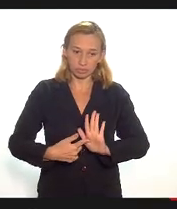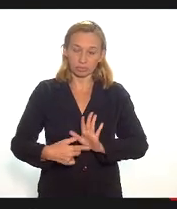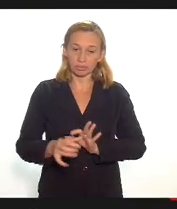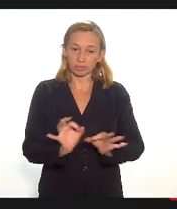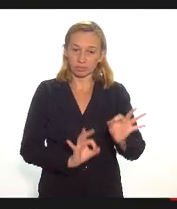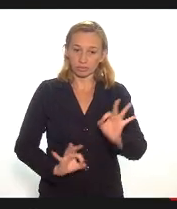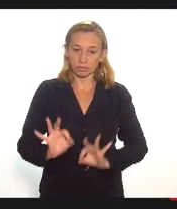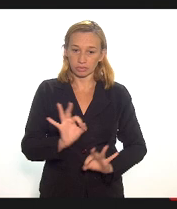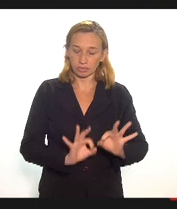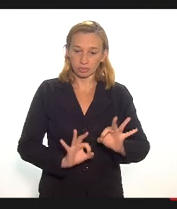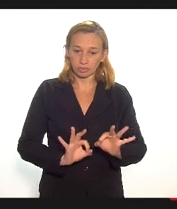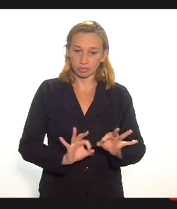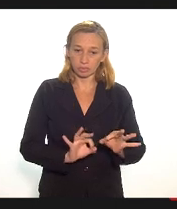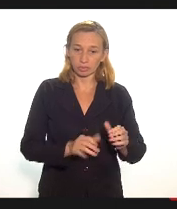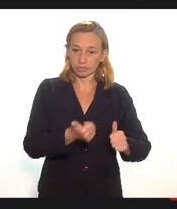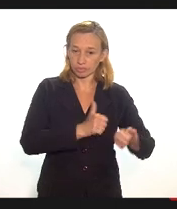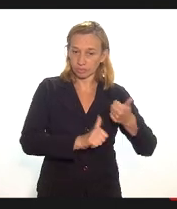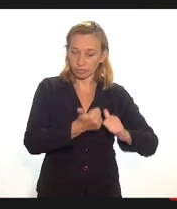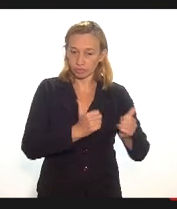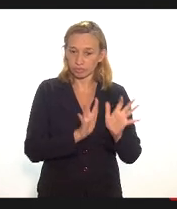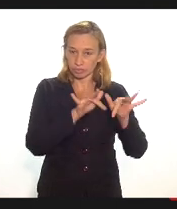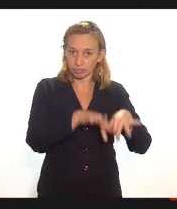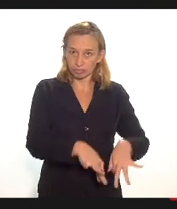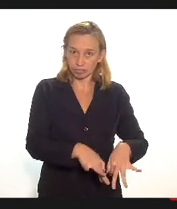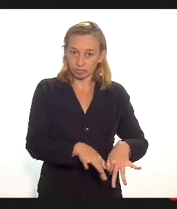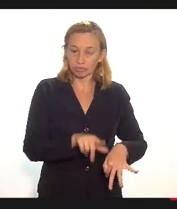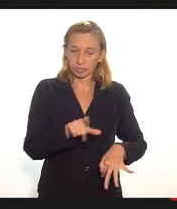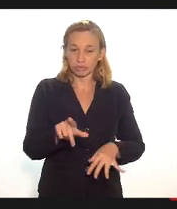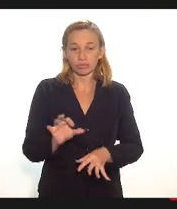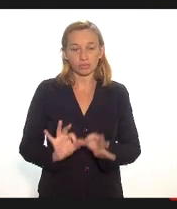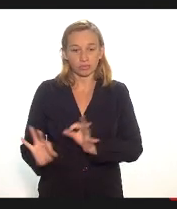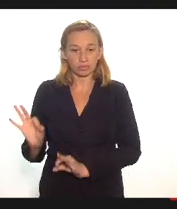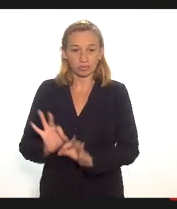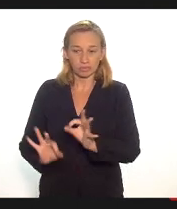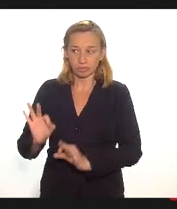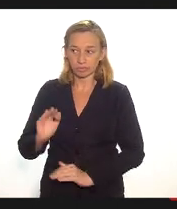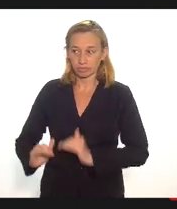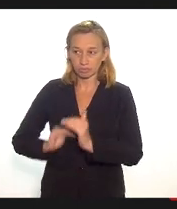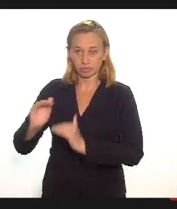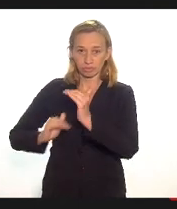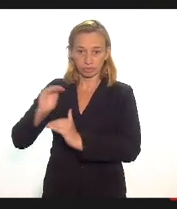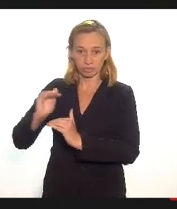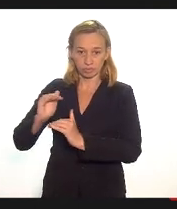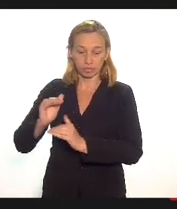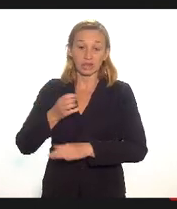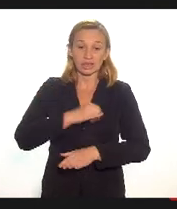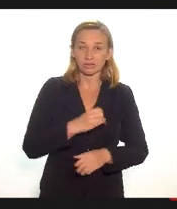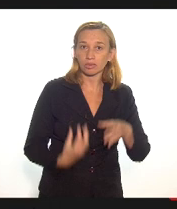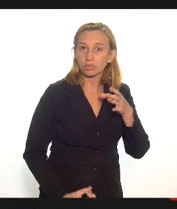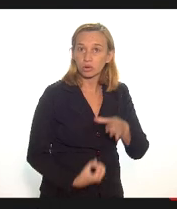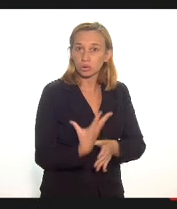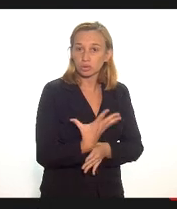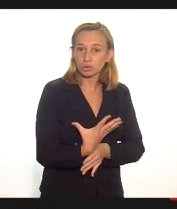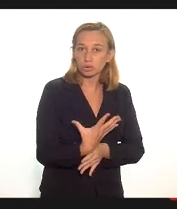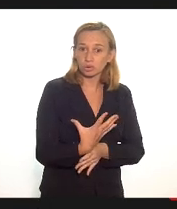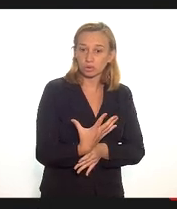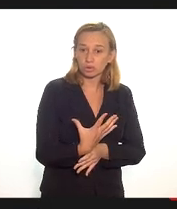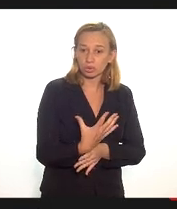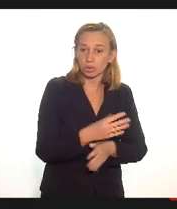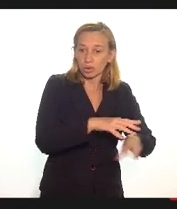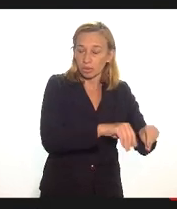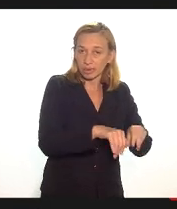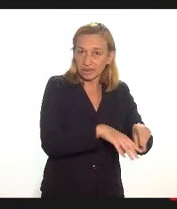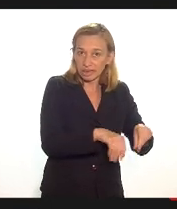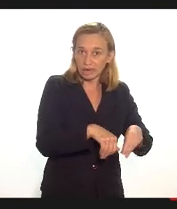avaliação e seu relatório final e seus planos de desenvolvimento. Então, se ele vai produzir para a terra por um